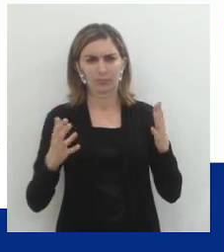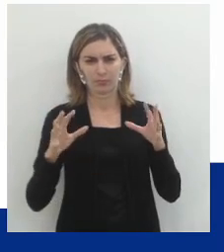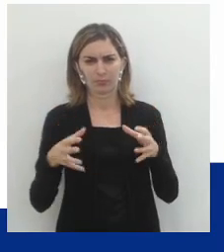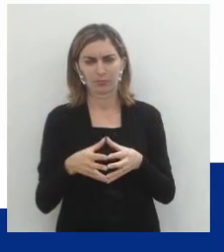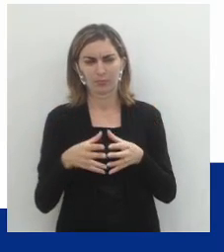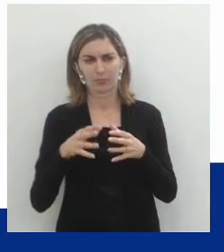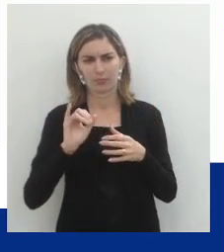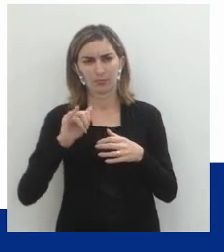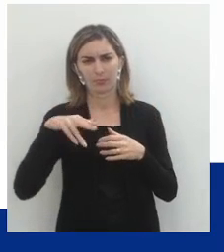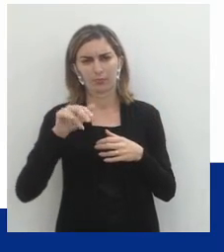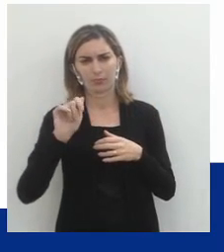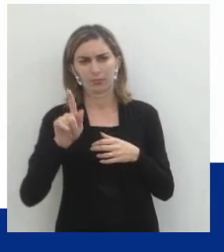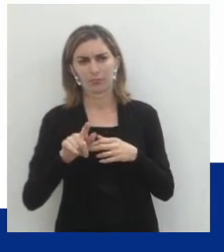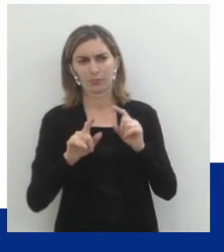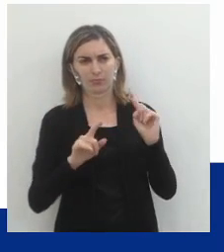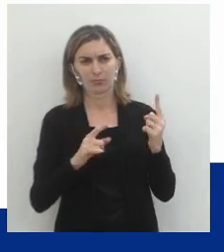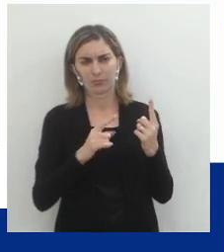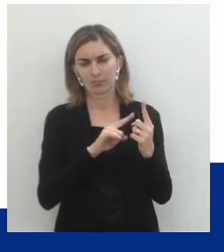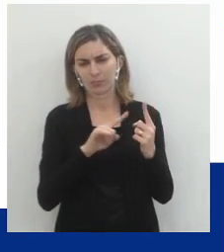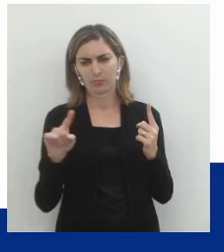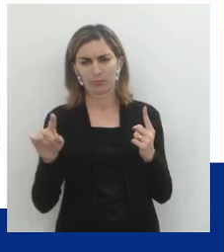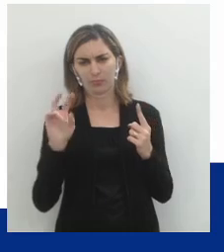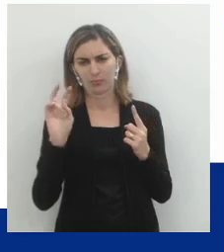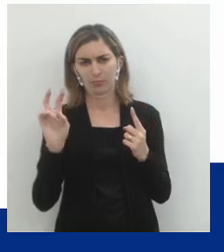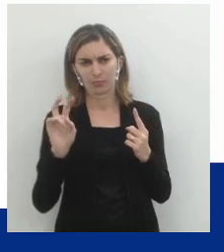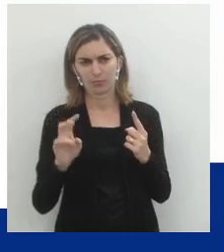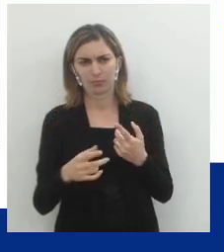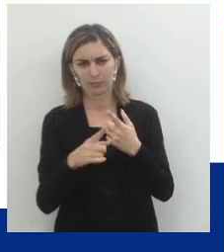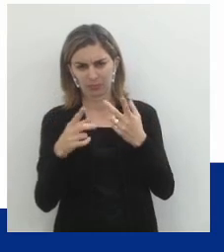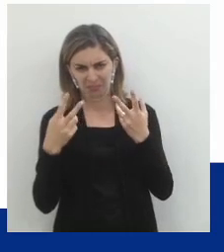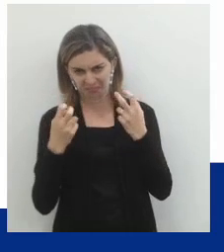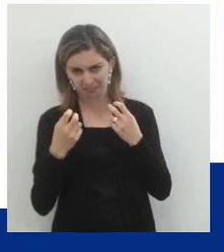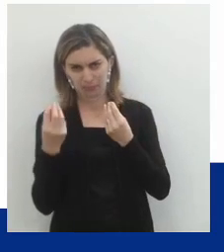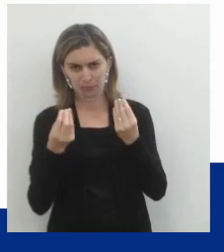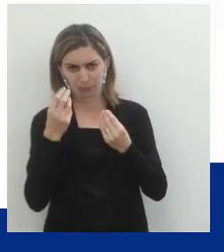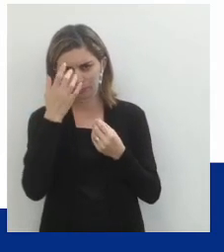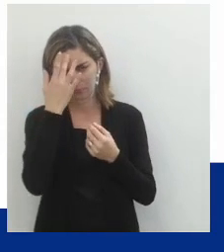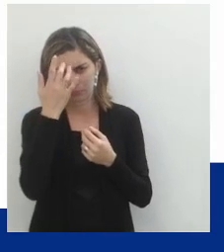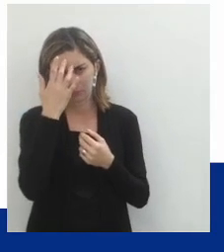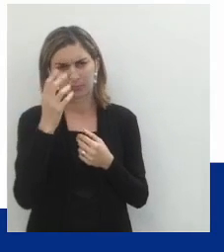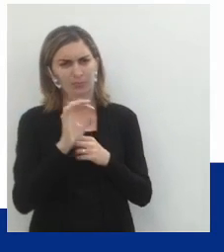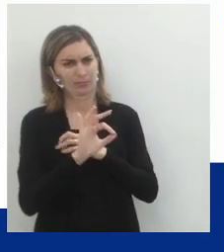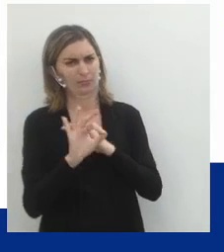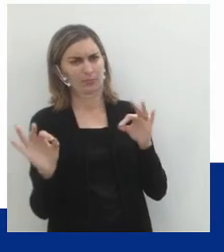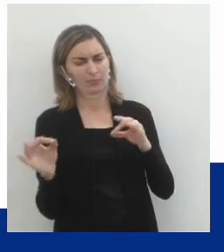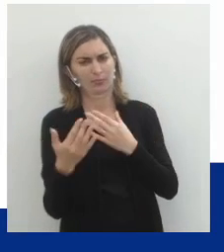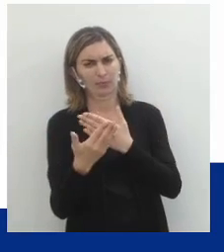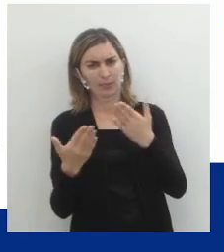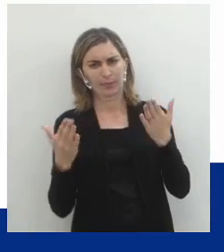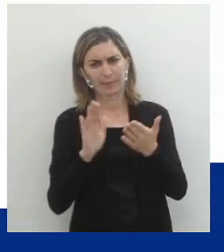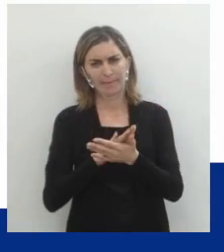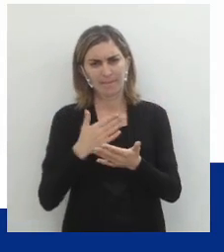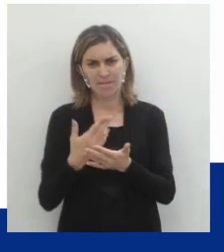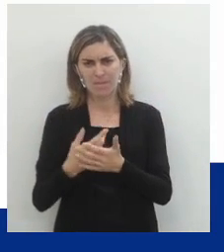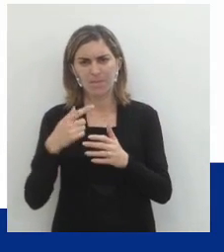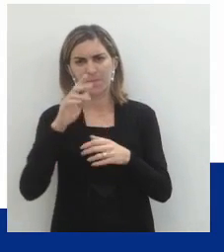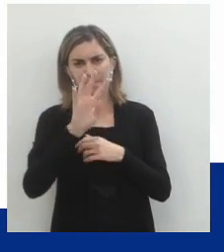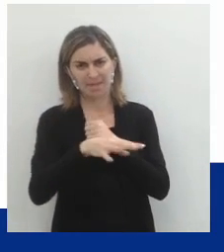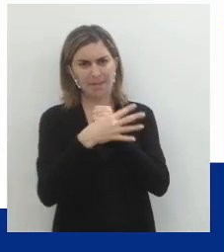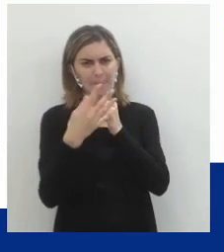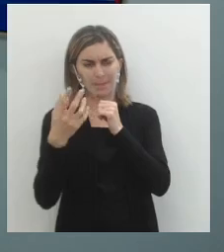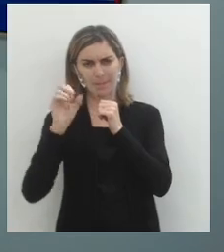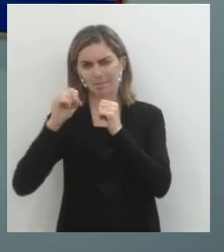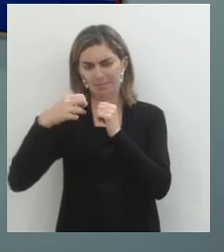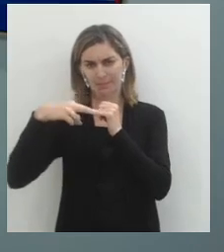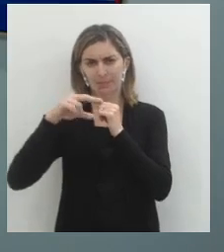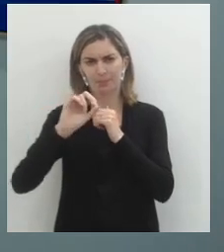conjunto de imagem vai do 1 até o 5. Tu percebeu como é fácil? É muito massa, pô. Interpretar o gráfico de uma função